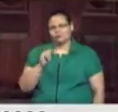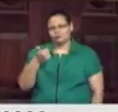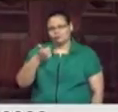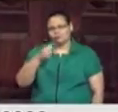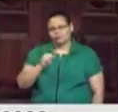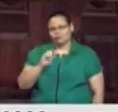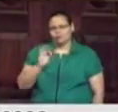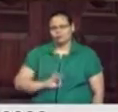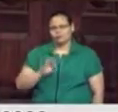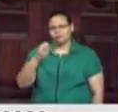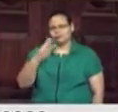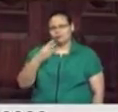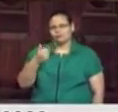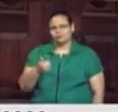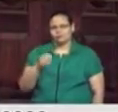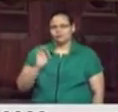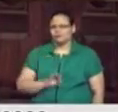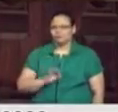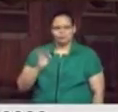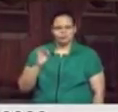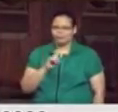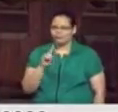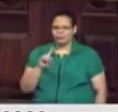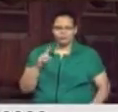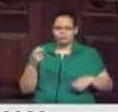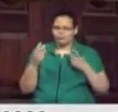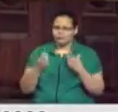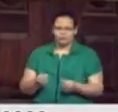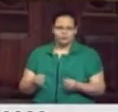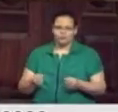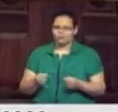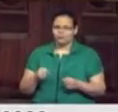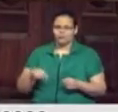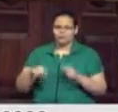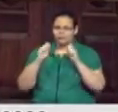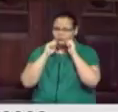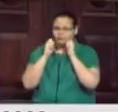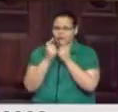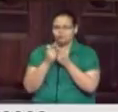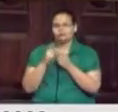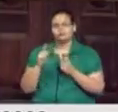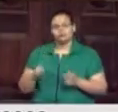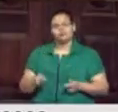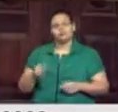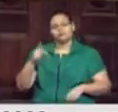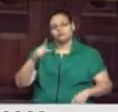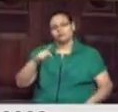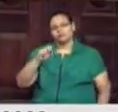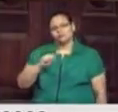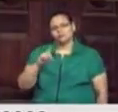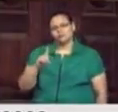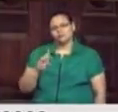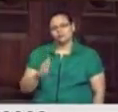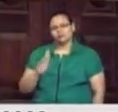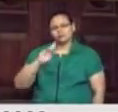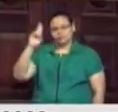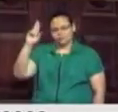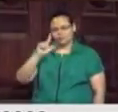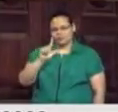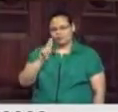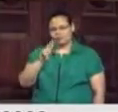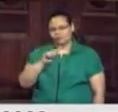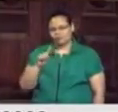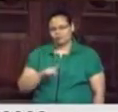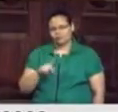para 31%, o que não poderia ser aprovado em hipótese nenhuma para essa casa. A bancada do PSDB, o nosso líder Luiz Paulo colocou de maneira